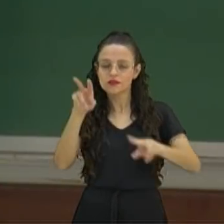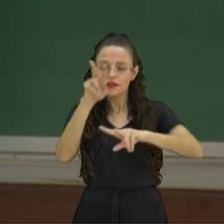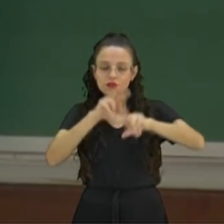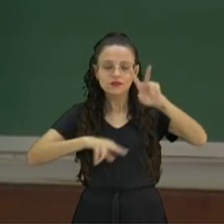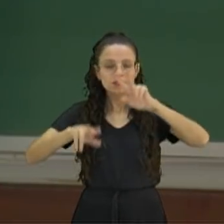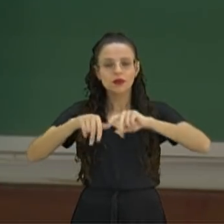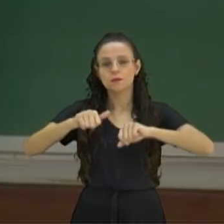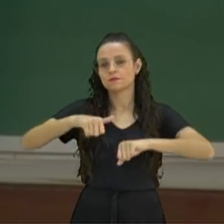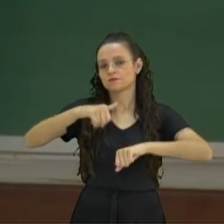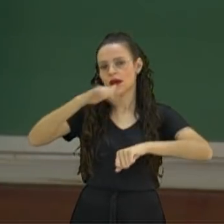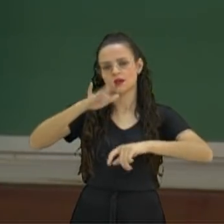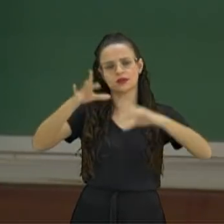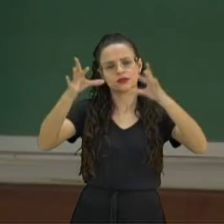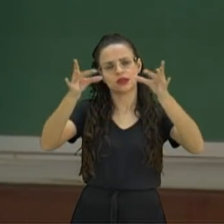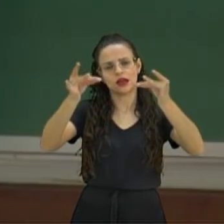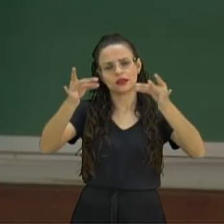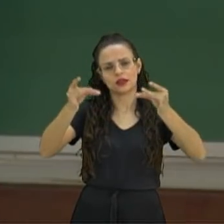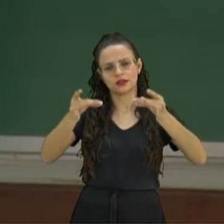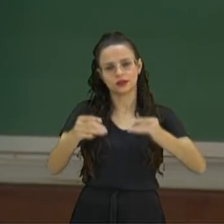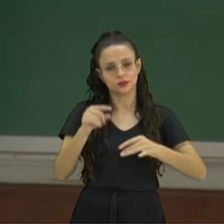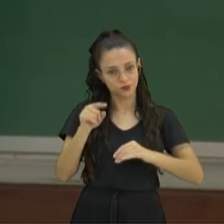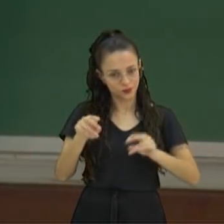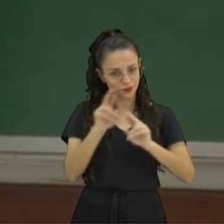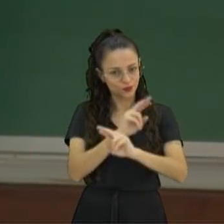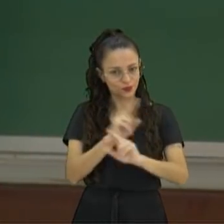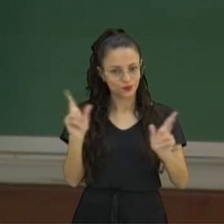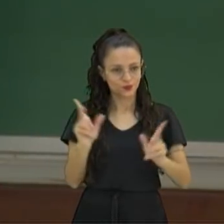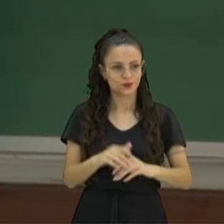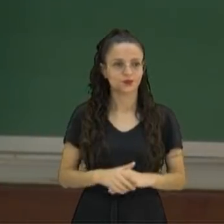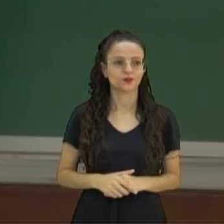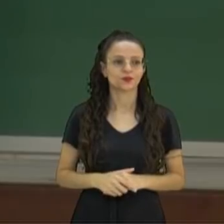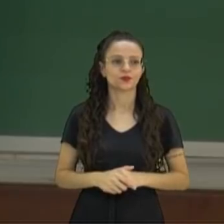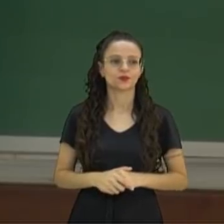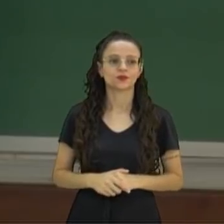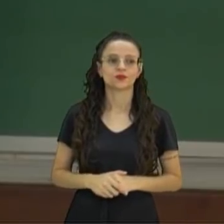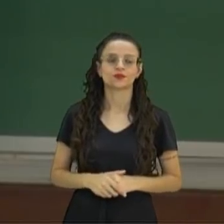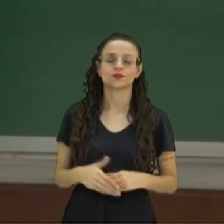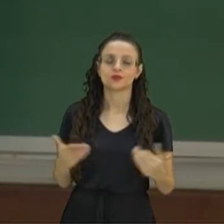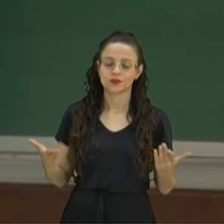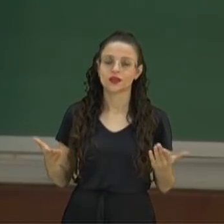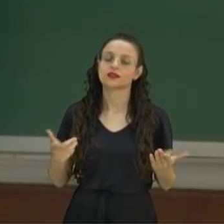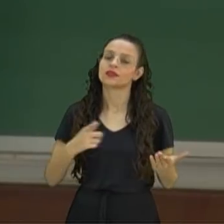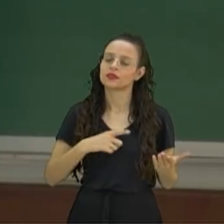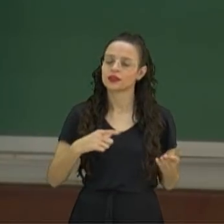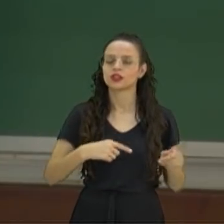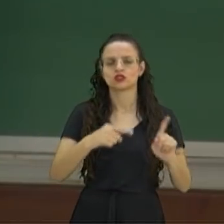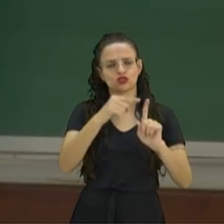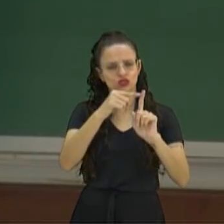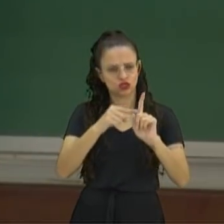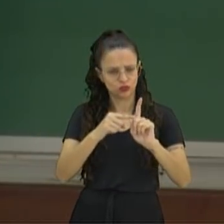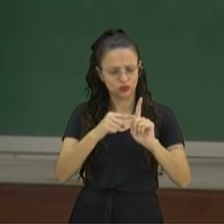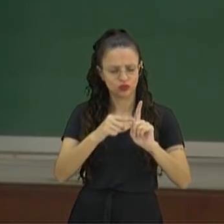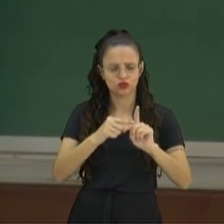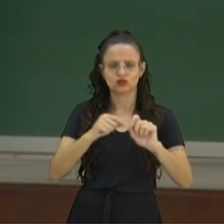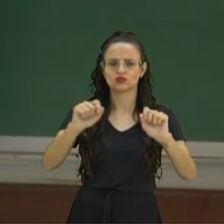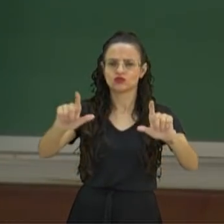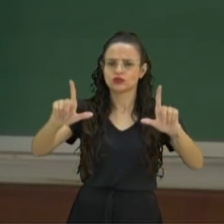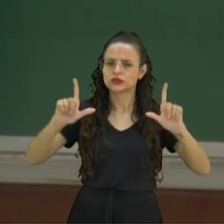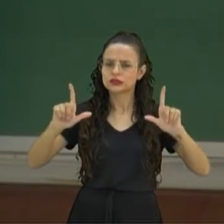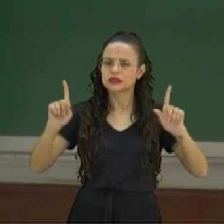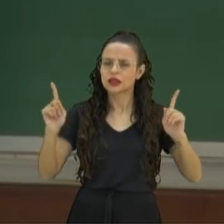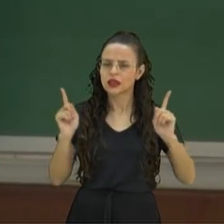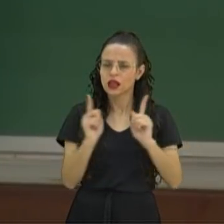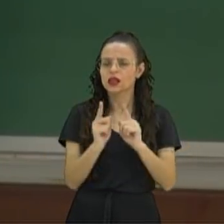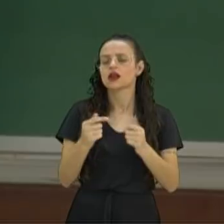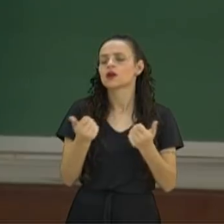detalhes aqui, certo? Então, são essas diferenças ali das escalas. E aí eu digo, então, os tipos de escala. Como é que eu mostro isso